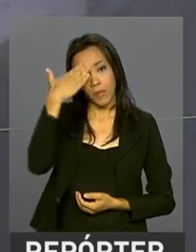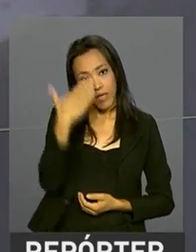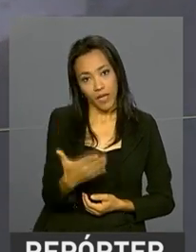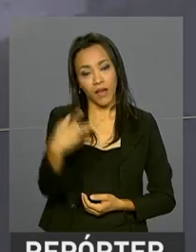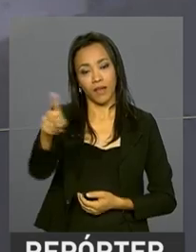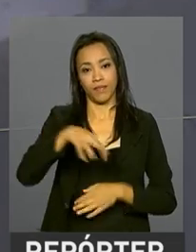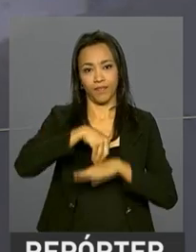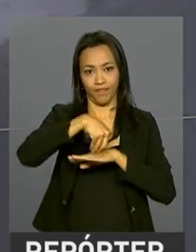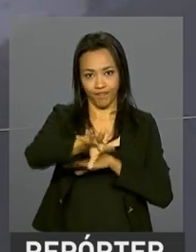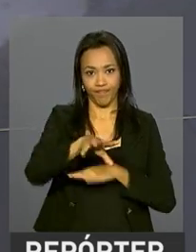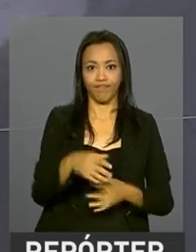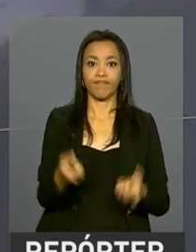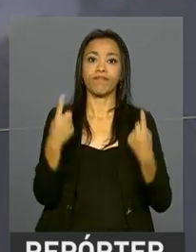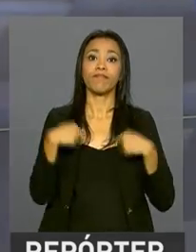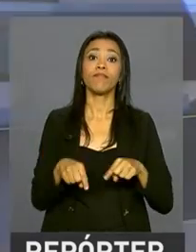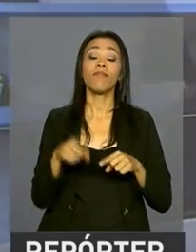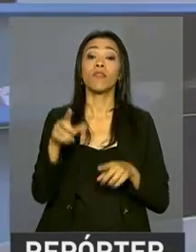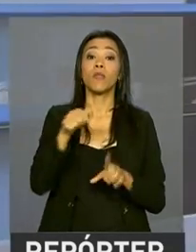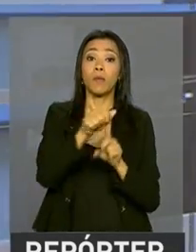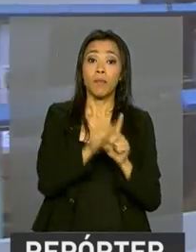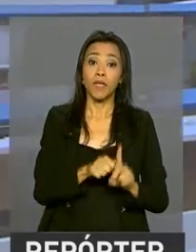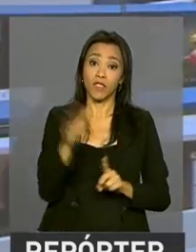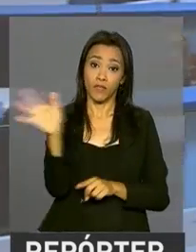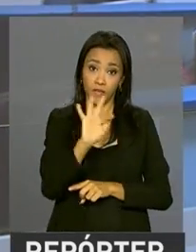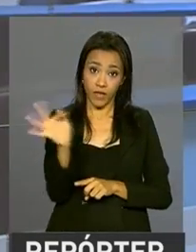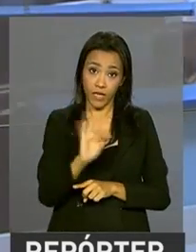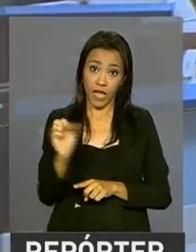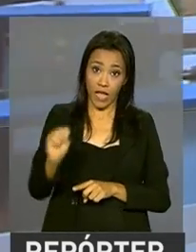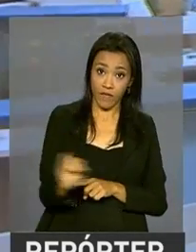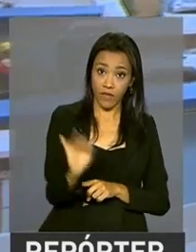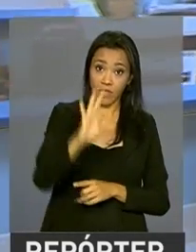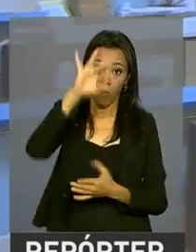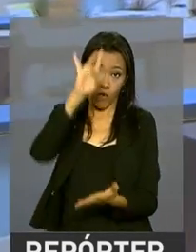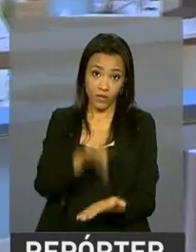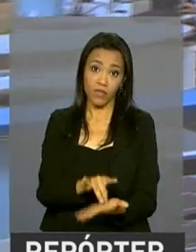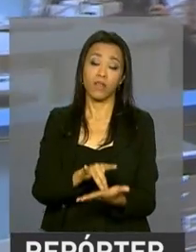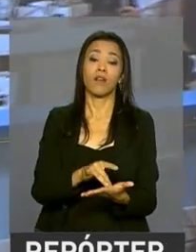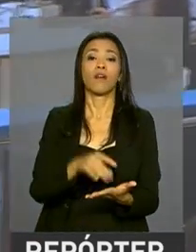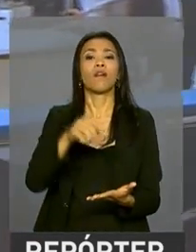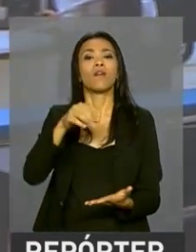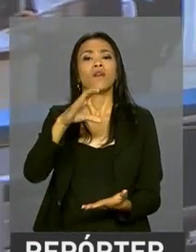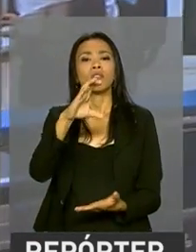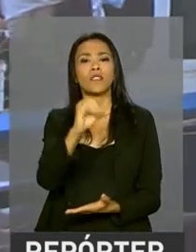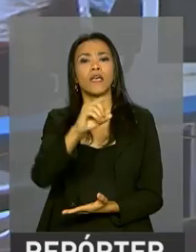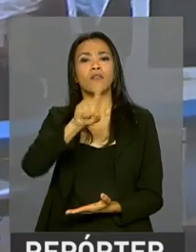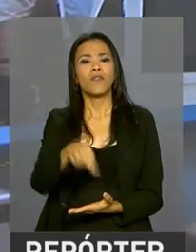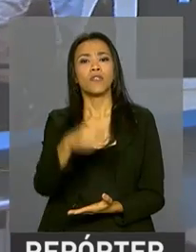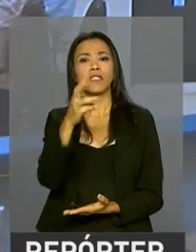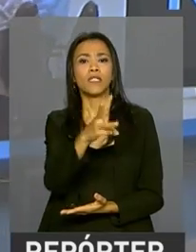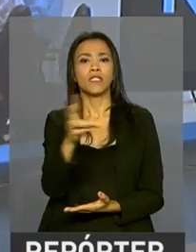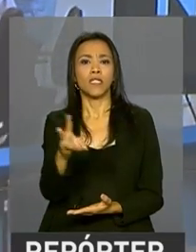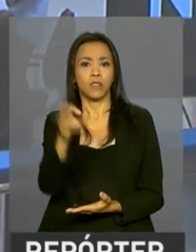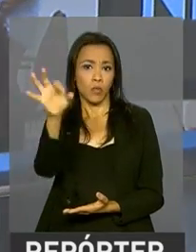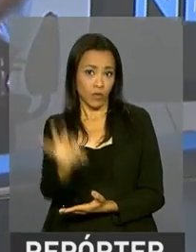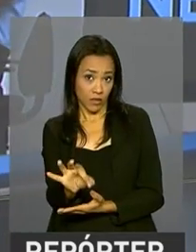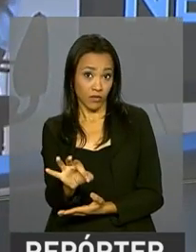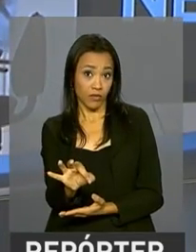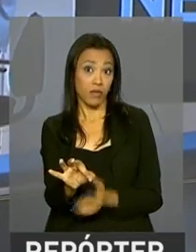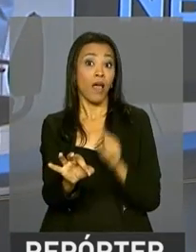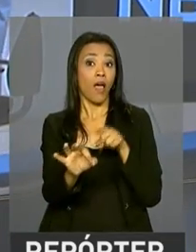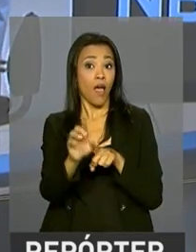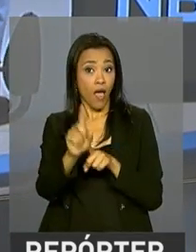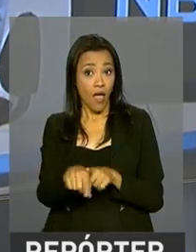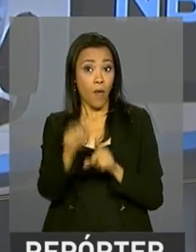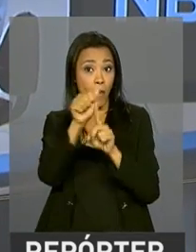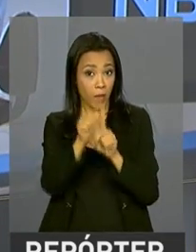suas informações. E olha, em fevereiro, a inflação oficial do país fechou em 0,33%. O menor patamar para